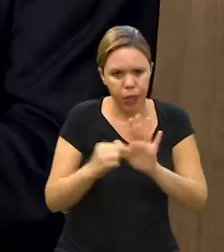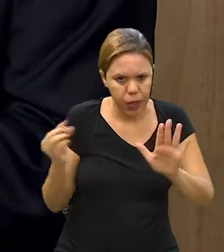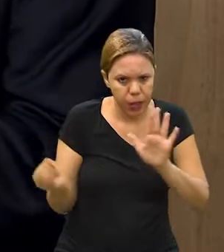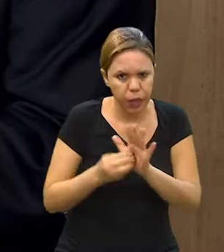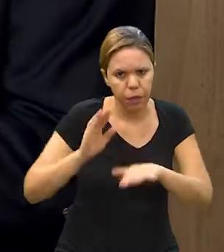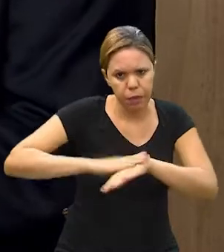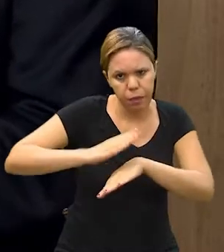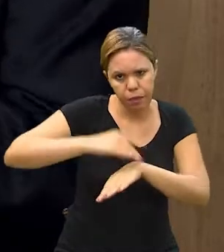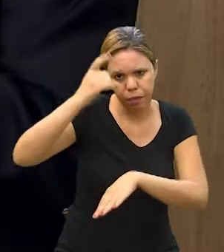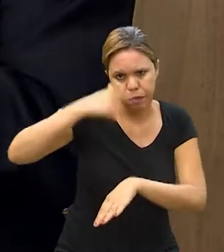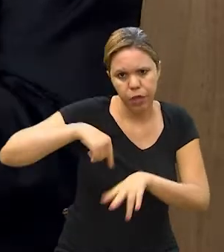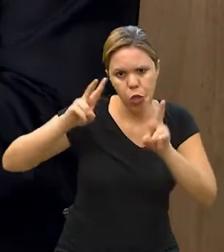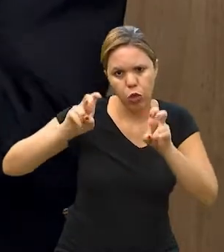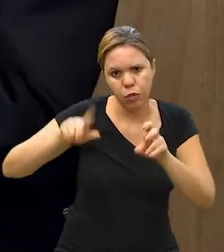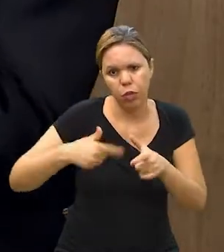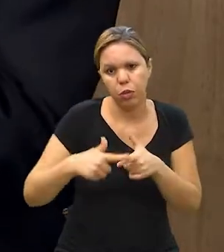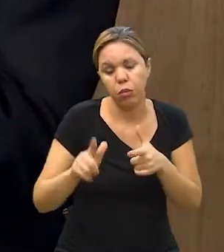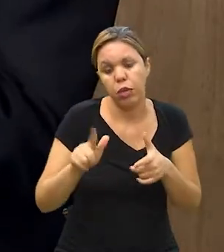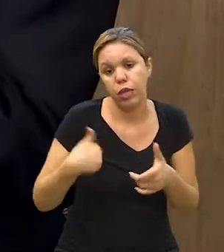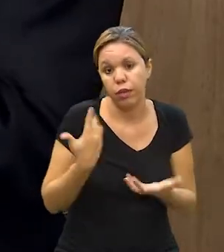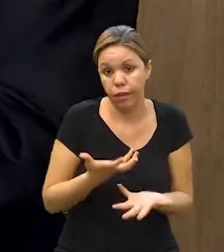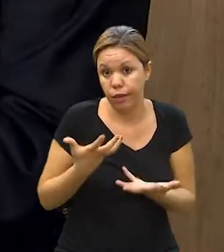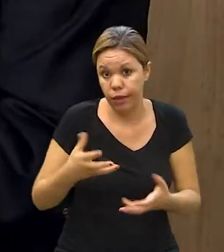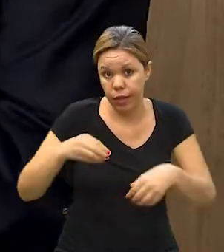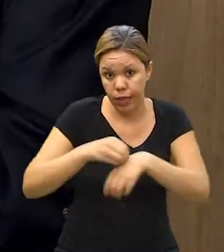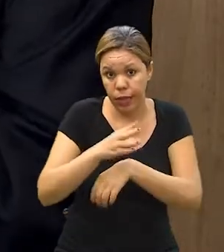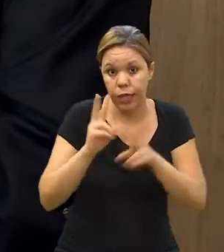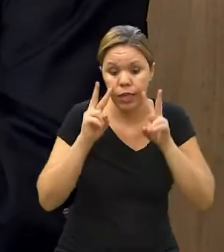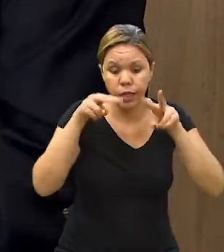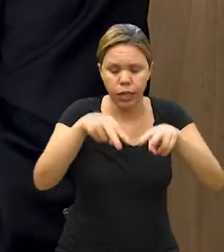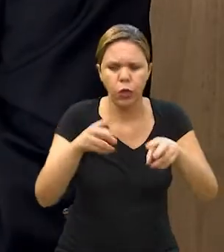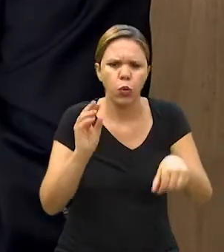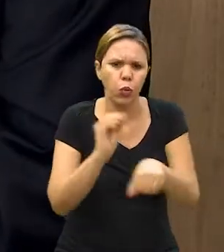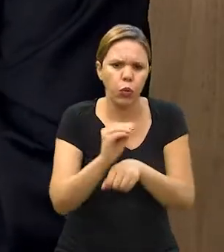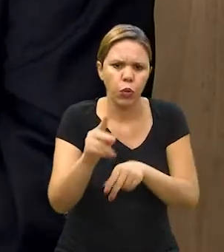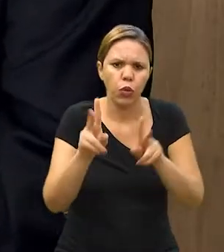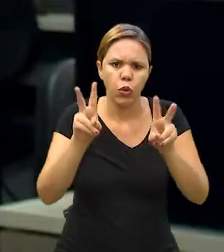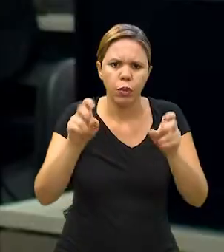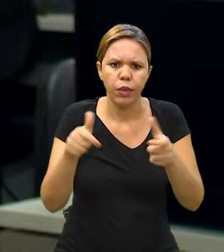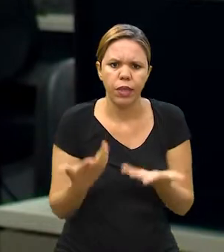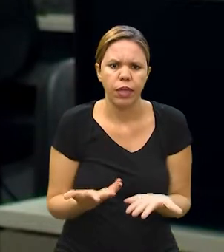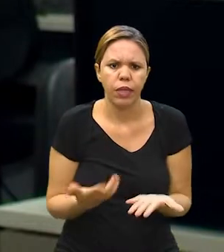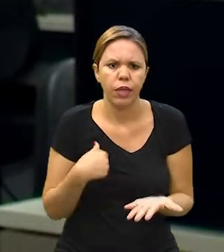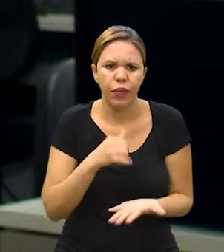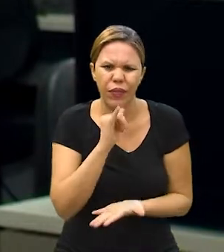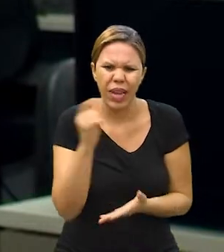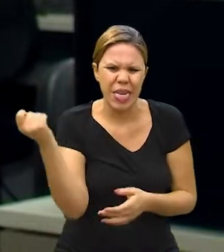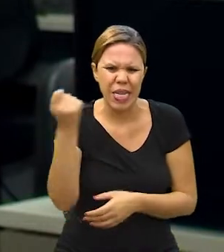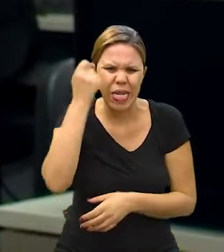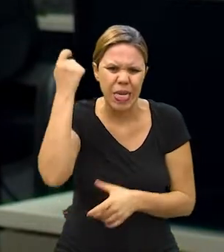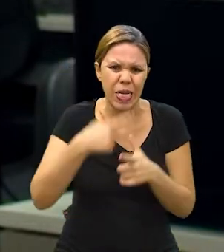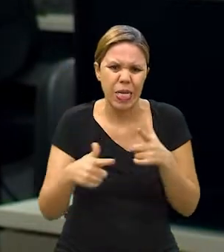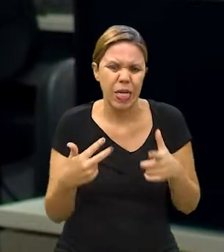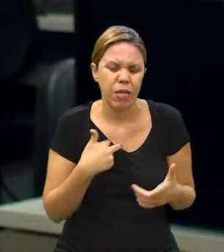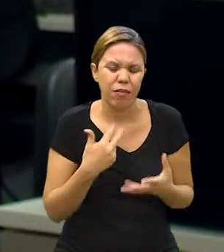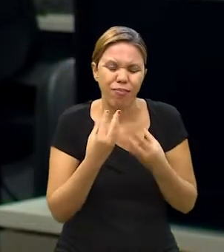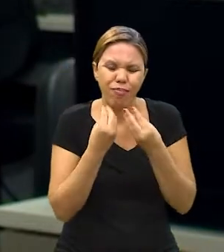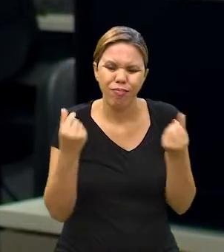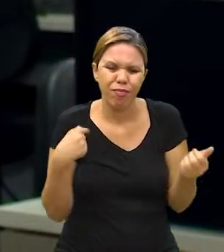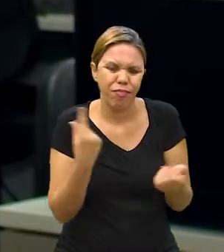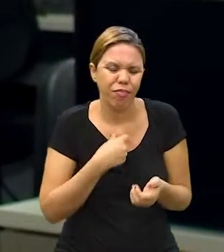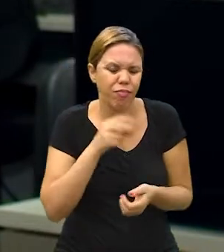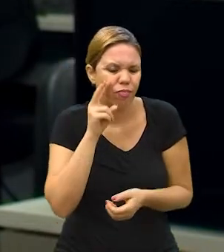tratam dessa questão e a gente quer realmente levar um olhar cuidadoso para essa questão, porque, feito eu disse, é muito grave, muito sensível. A